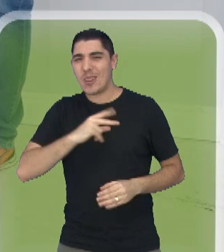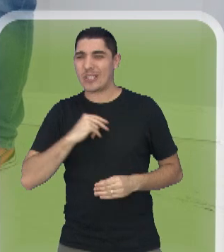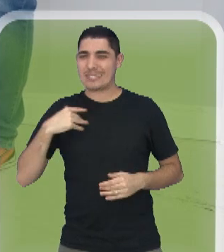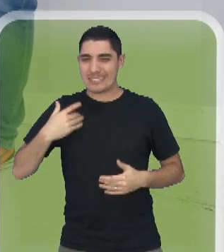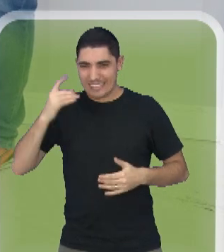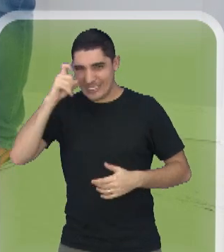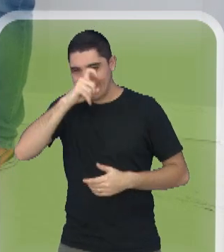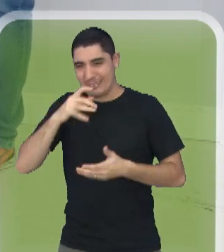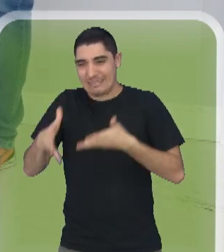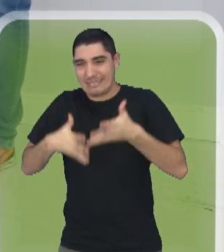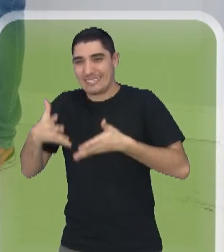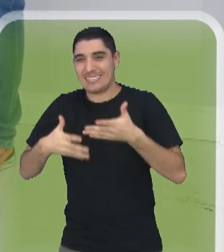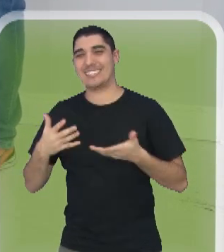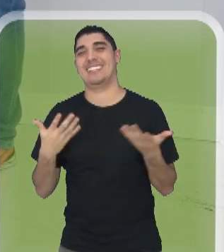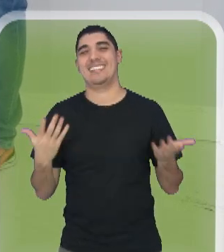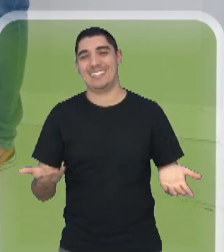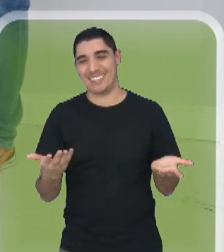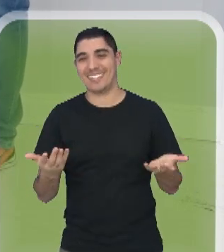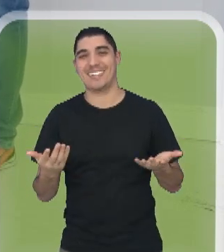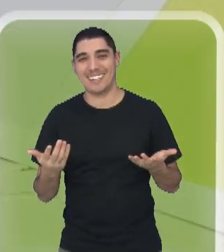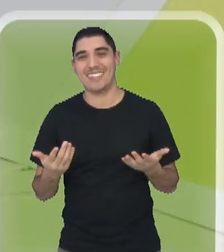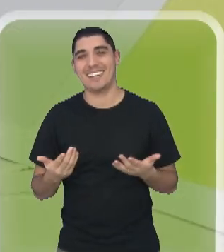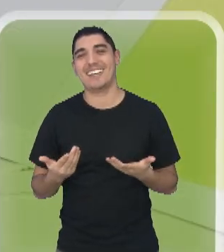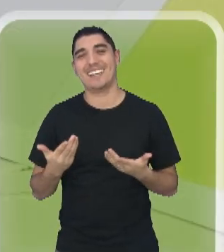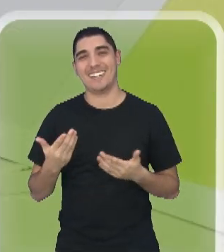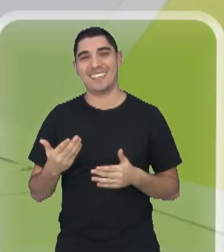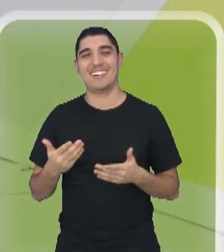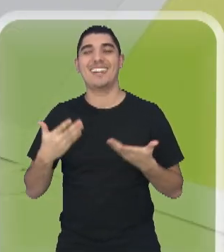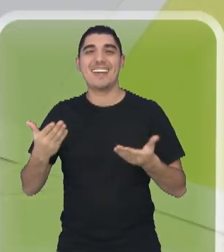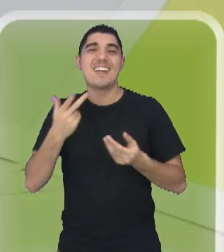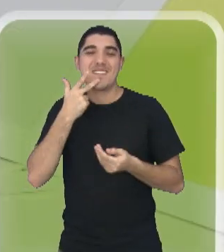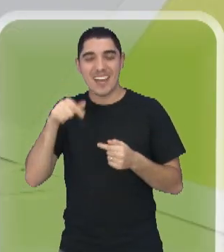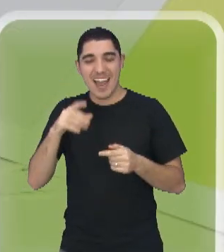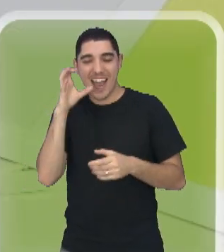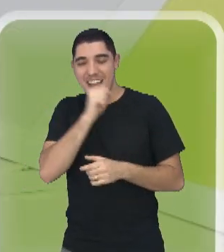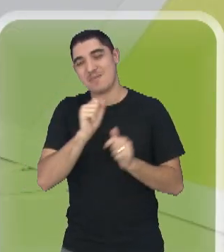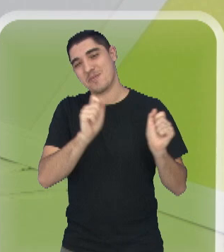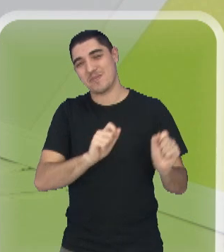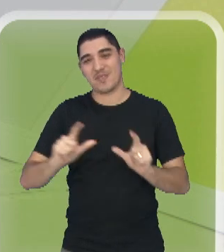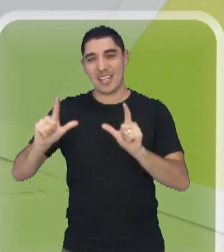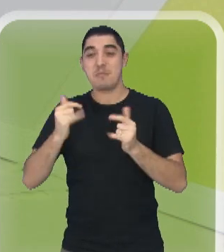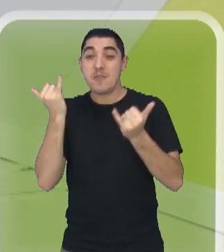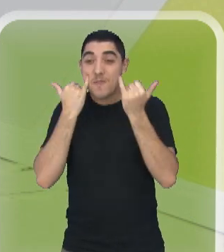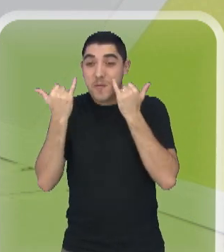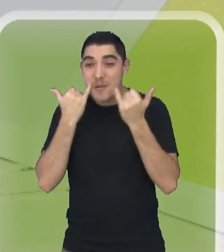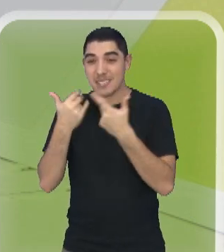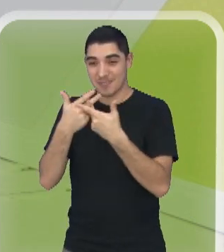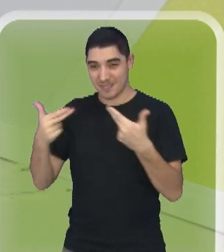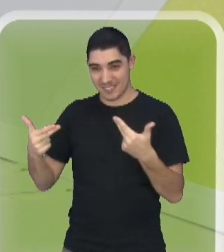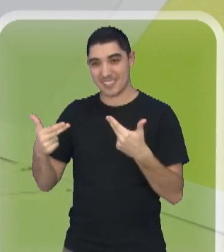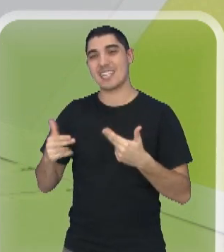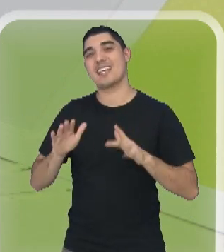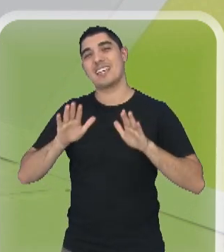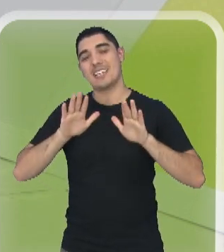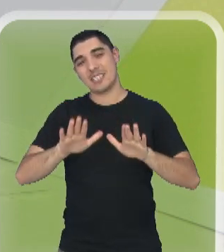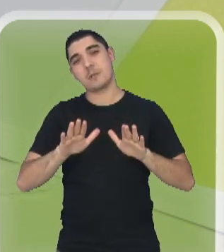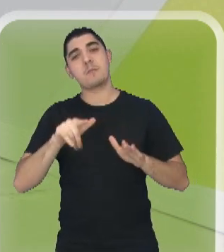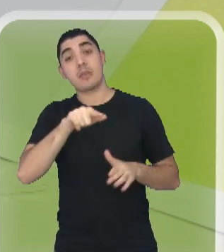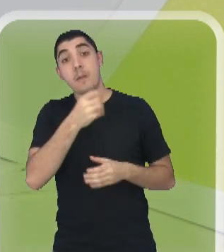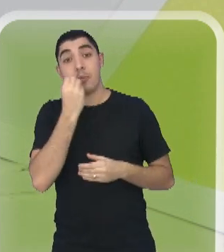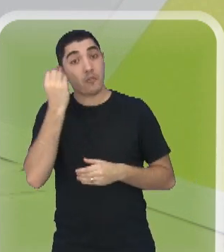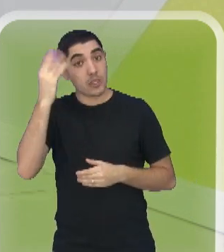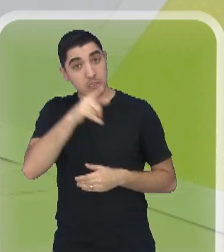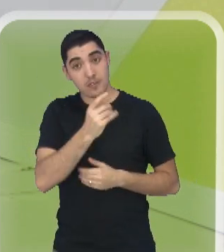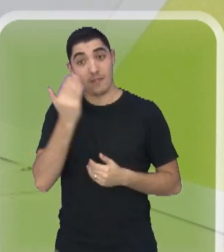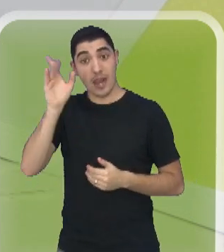tradutor de livros. Mas, Brunão, passou rápido o nosso programa, como sempre, muita informação para você. Grande abraço, bom final de semana, boa viagem lá em